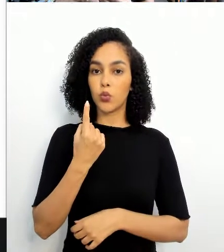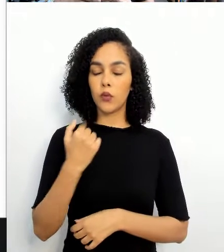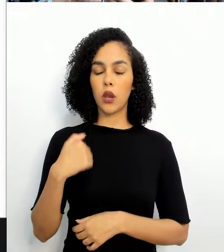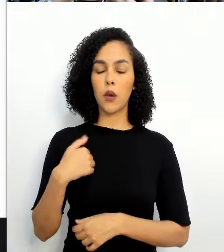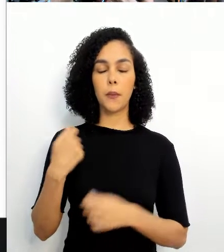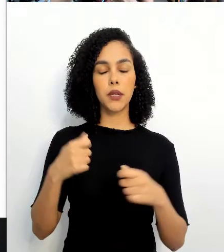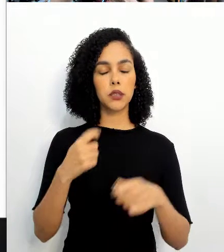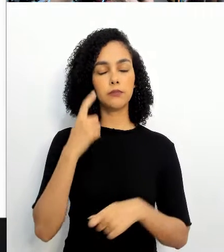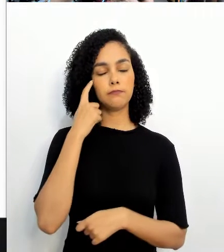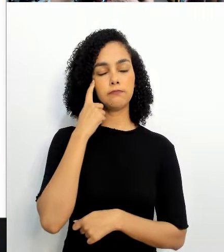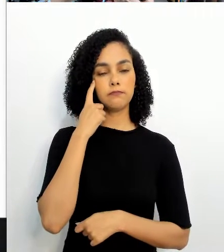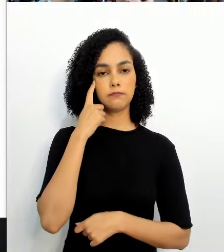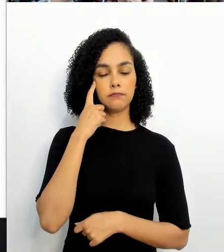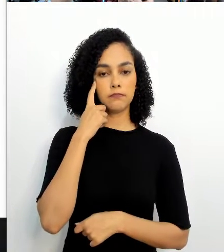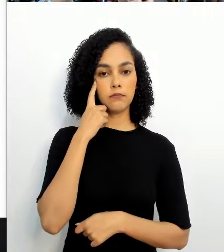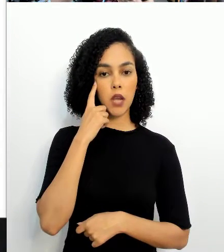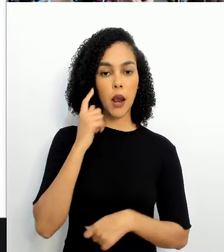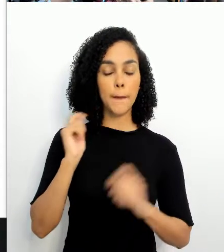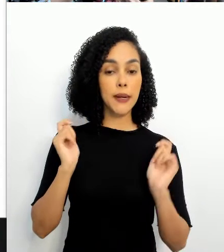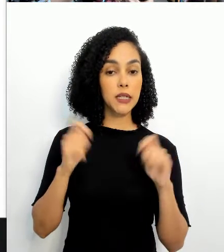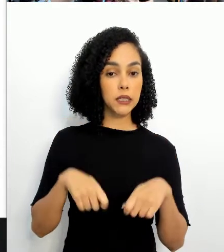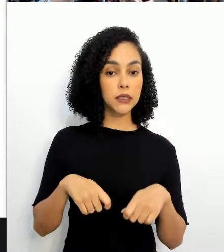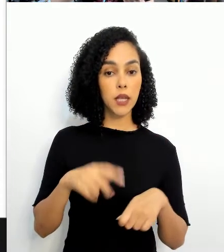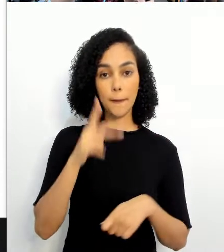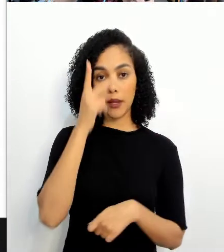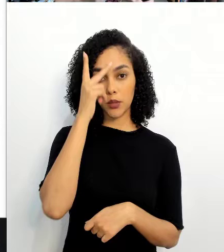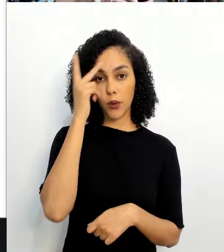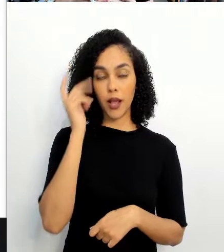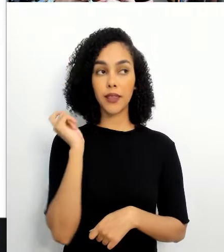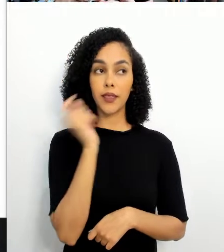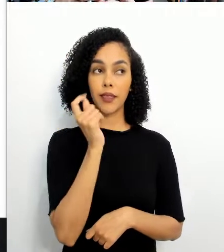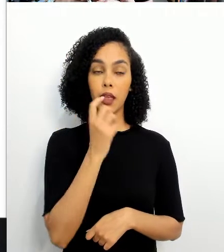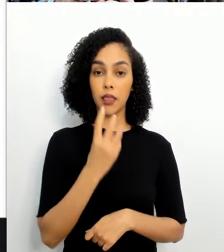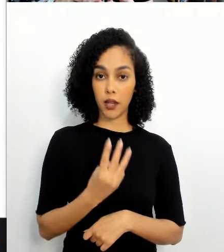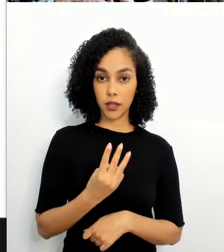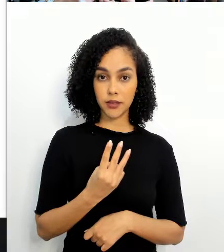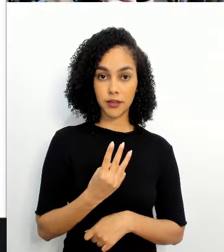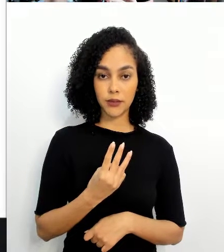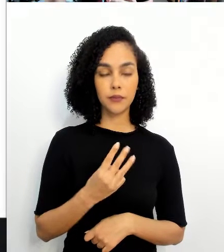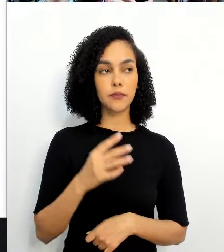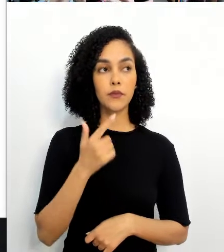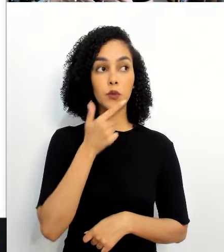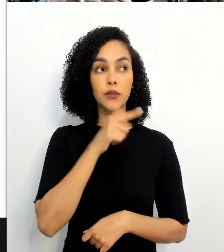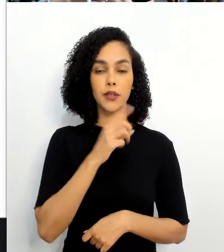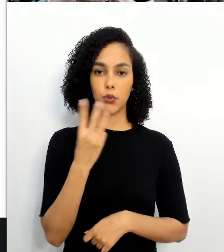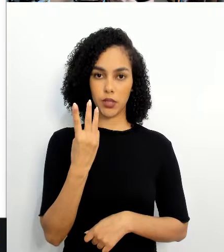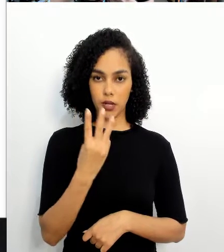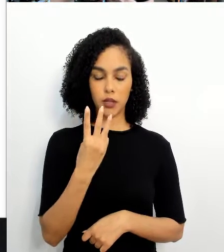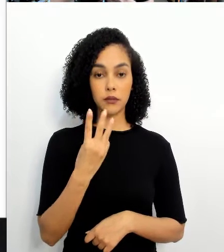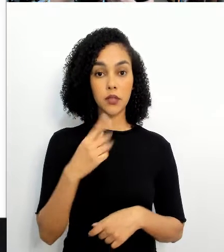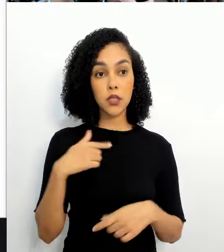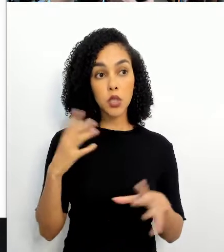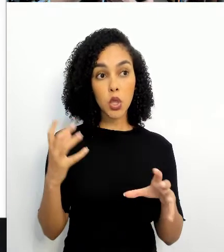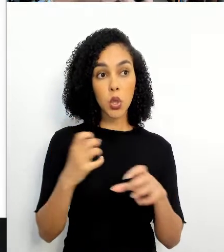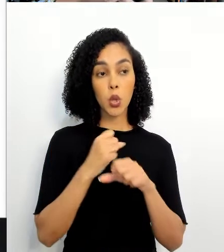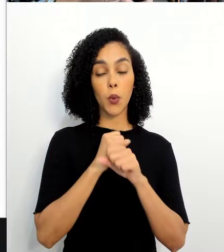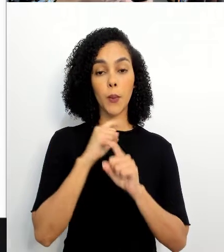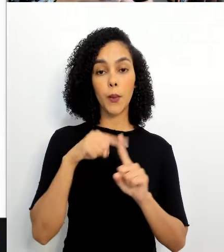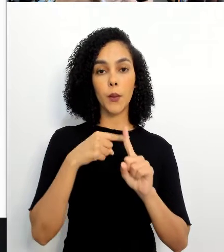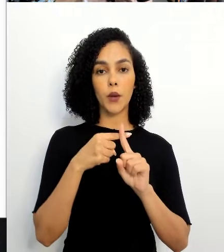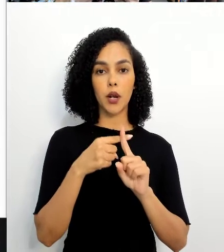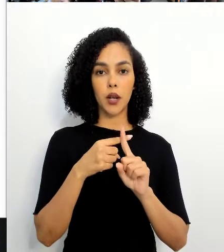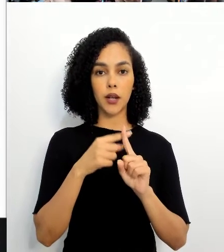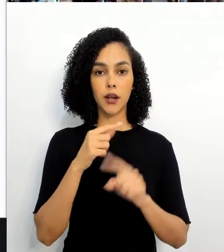você deve considerar a probabilidade do competidor ter acertado os 3 e somar com a probabilidade dele acertar